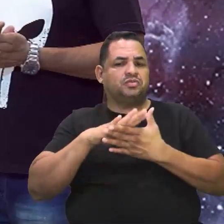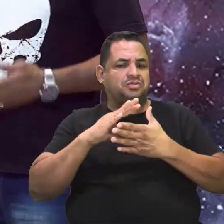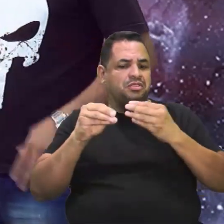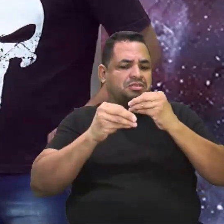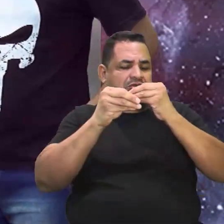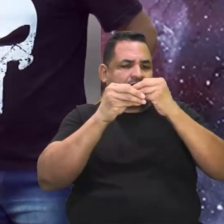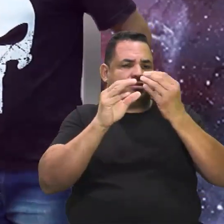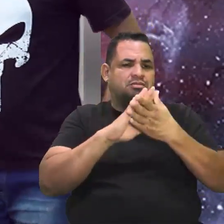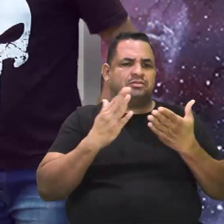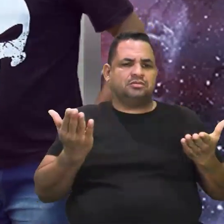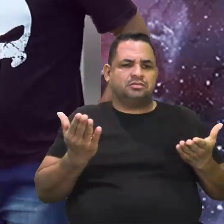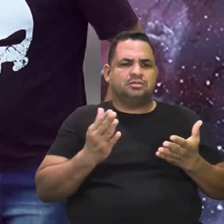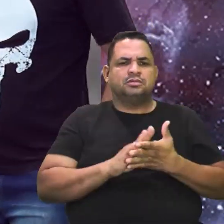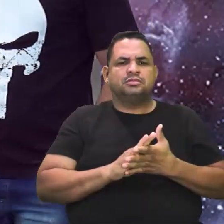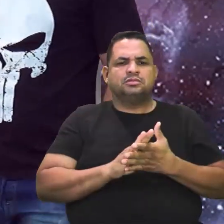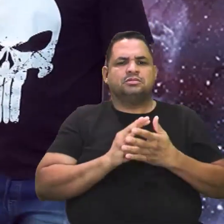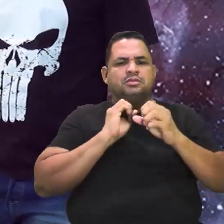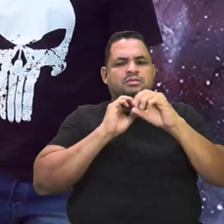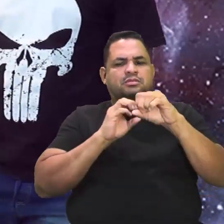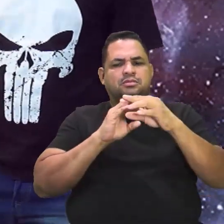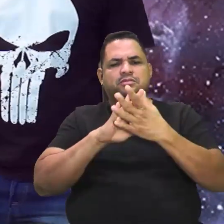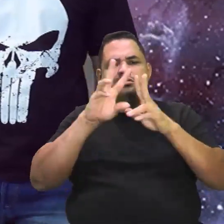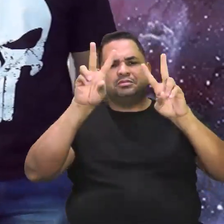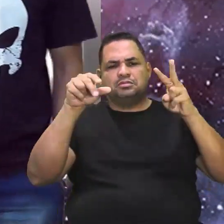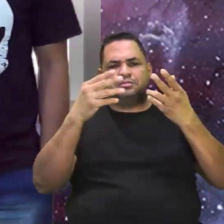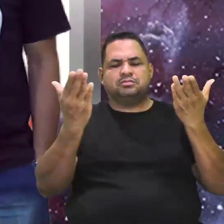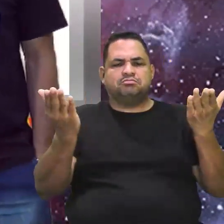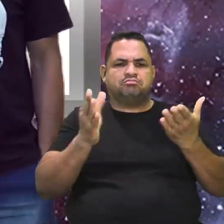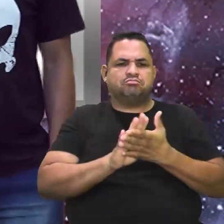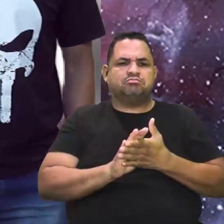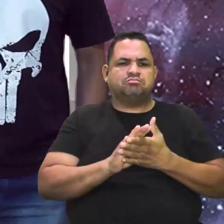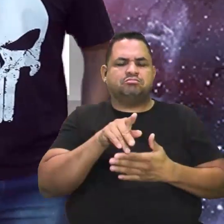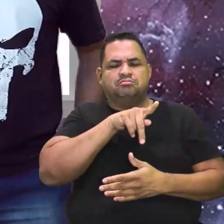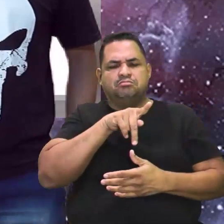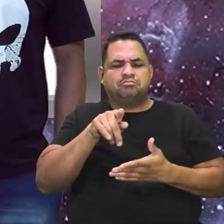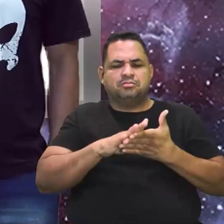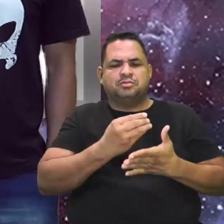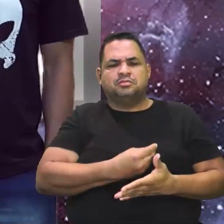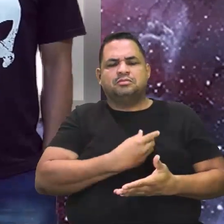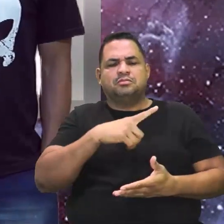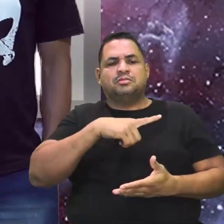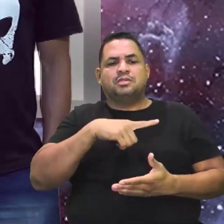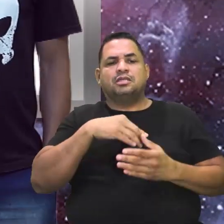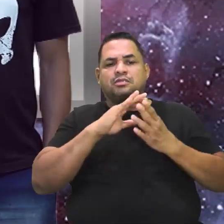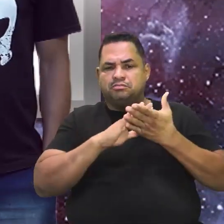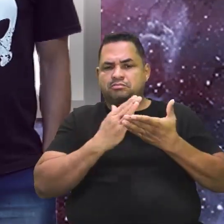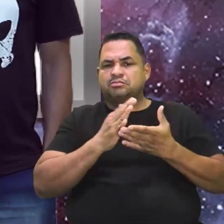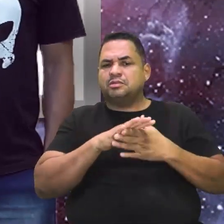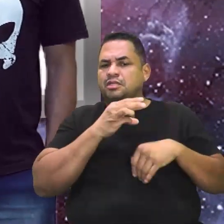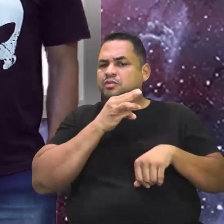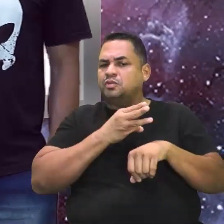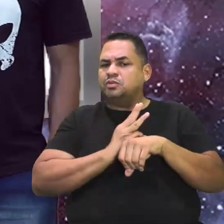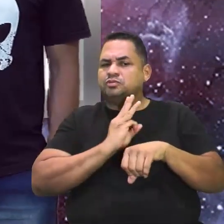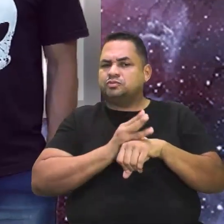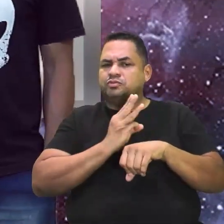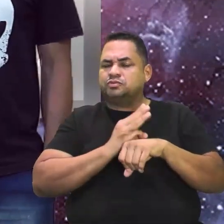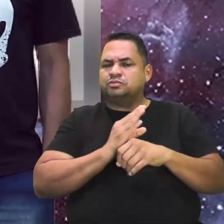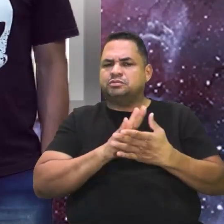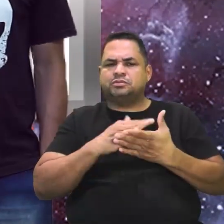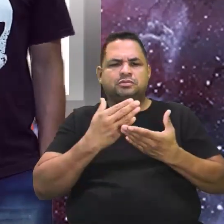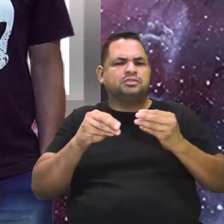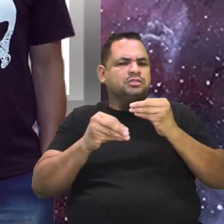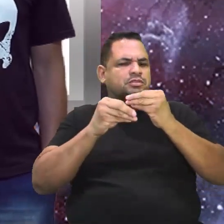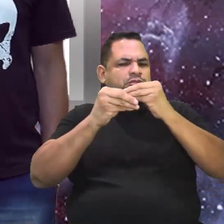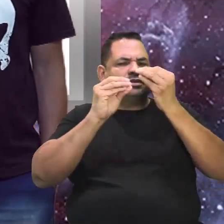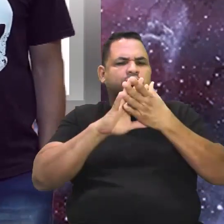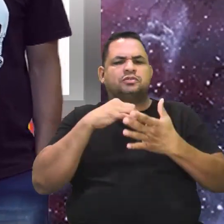para as nossas aulas, tá? A gente está ministrando o assunto aqui para vocês, os conteúdos, o professor presencial tem nosso contato no grupo, né? Então, assim, não deixa acumular